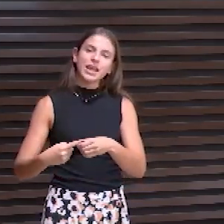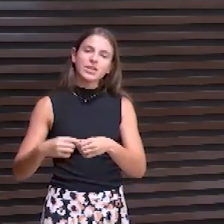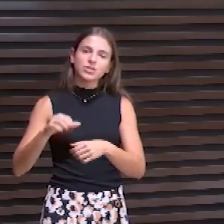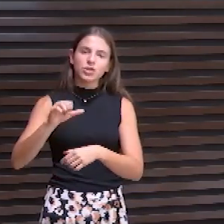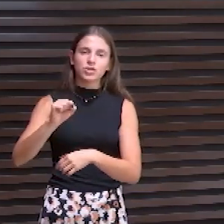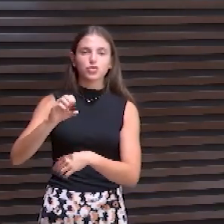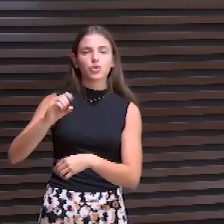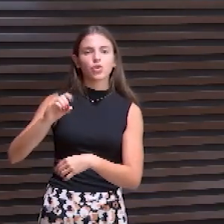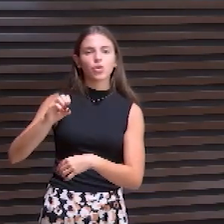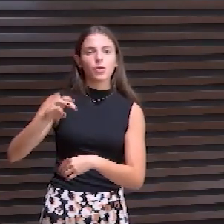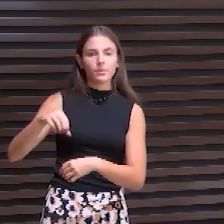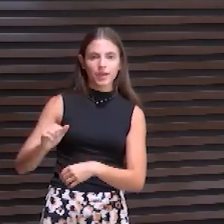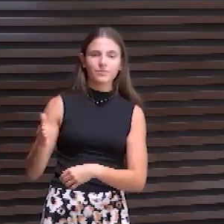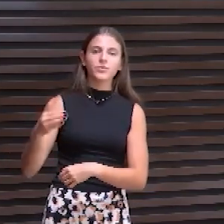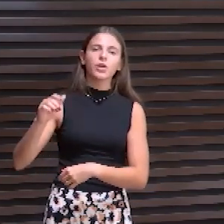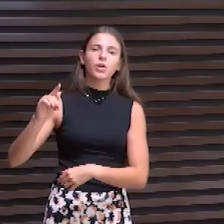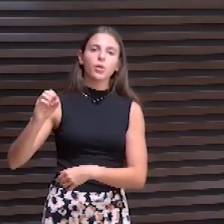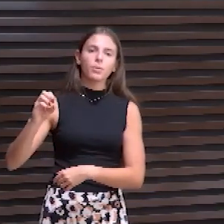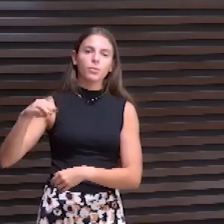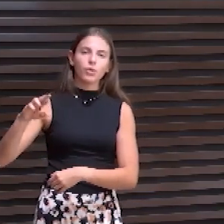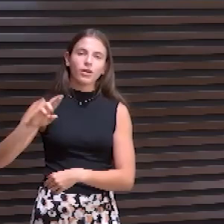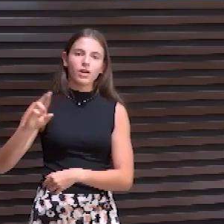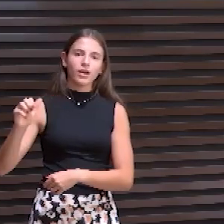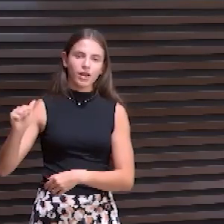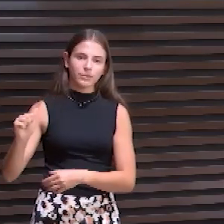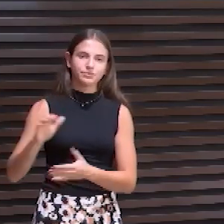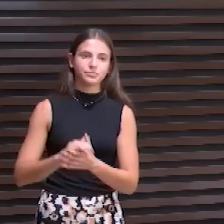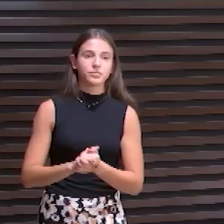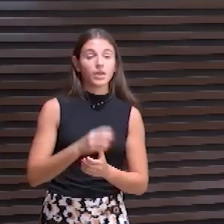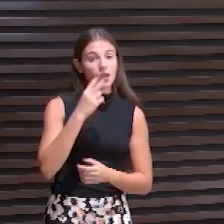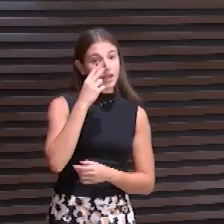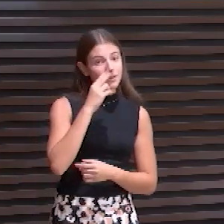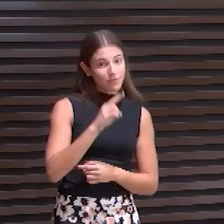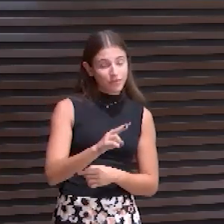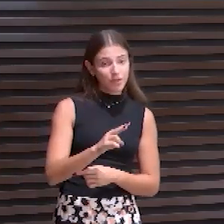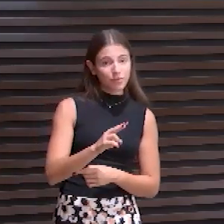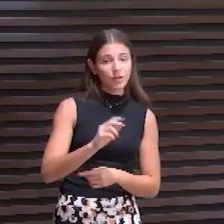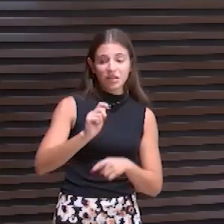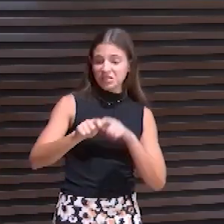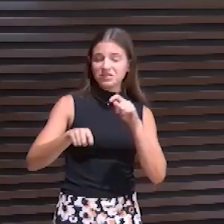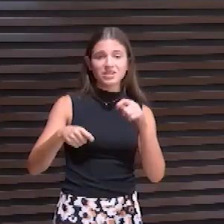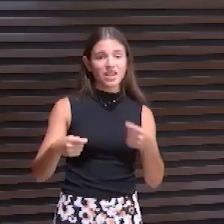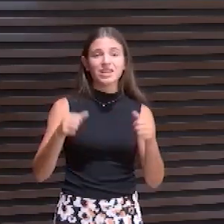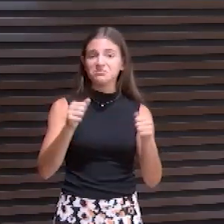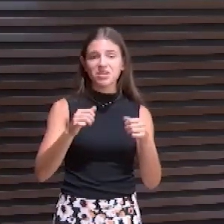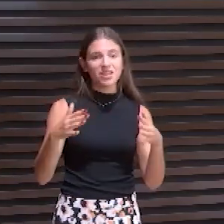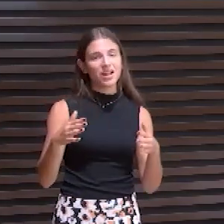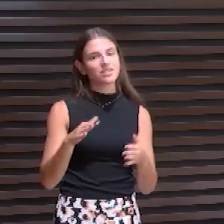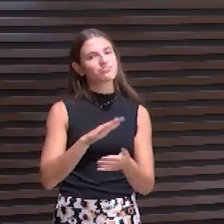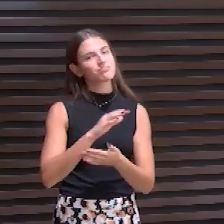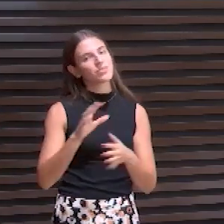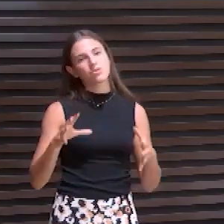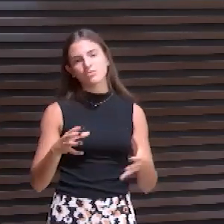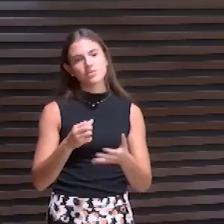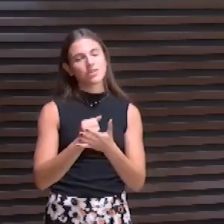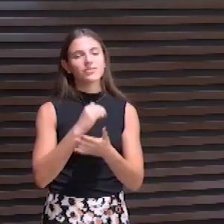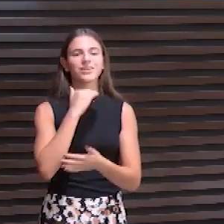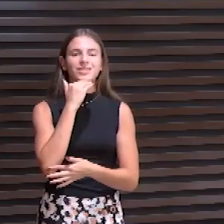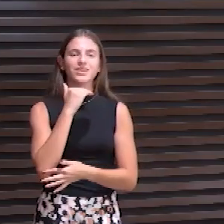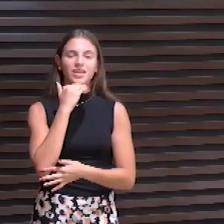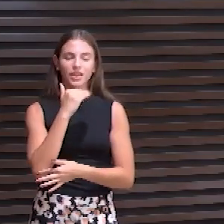Jesus, mas não se arrependeram. O milagre não salva ninguém. Uma passagem muito conhecida dos irmãos, eu vou só